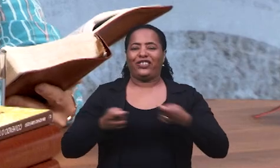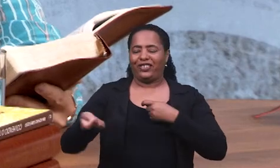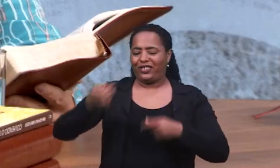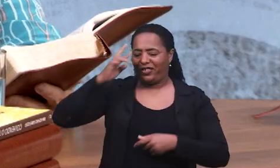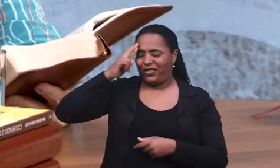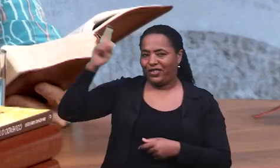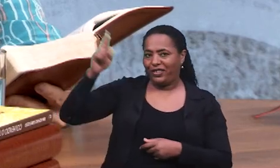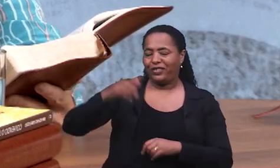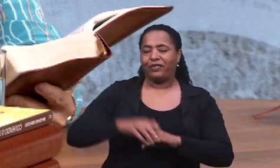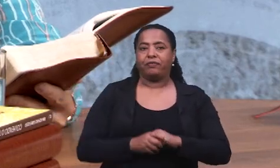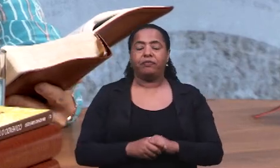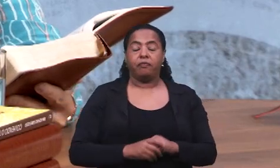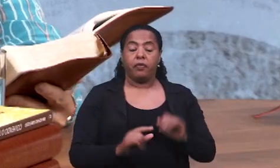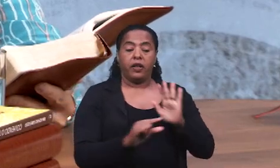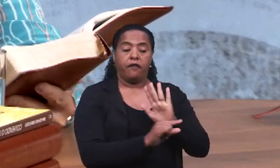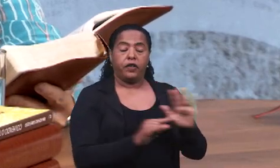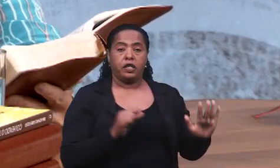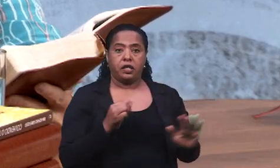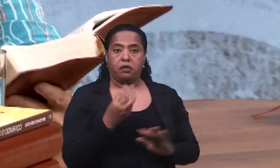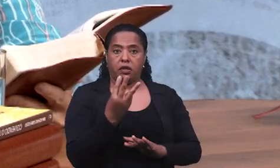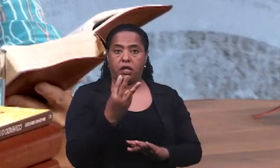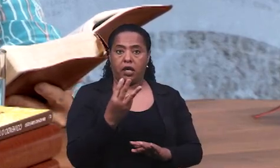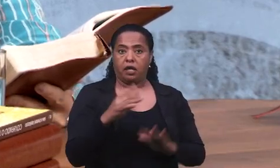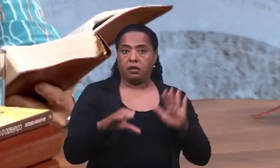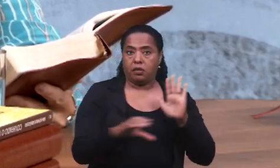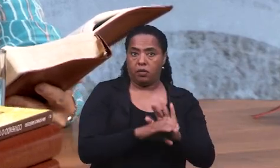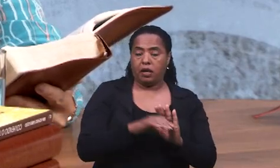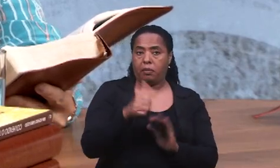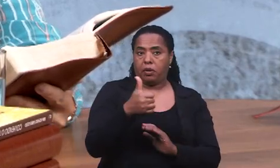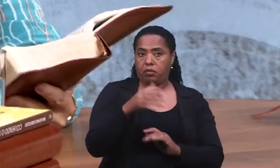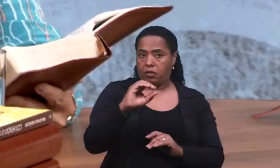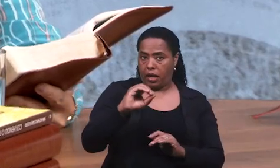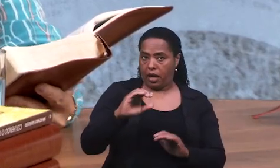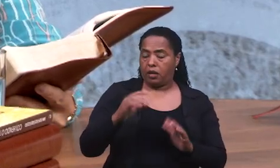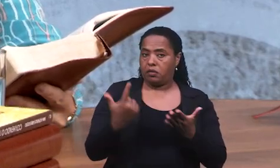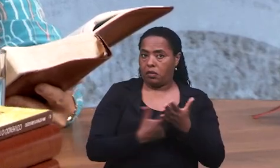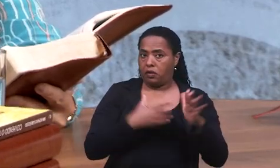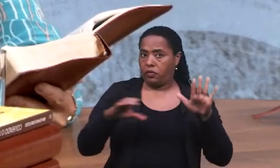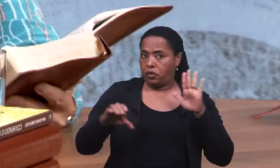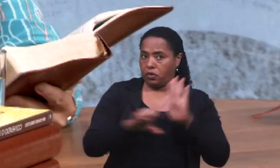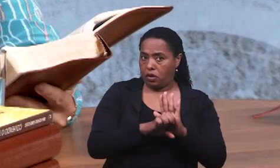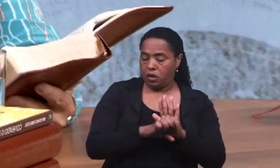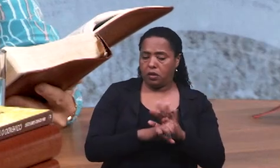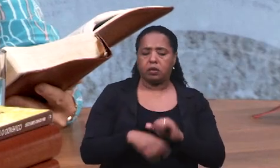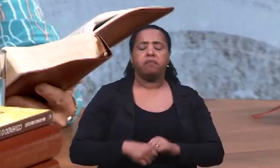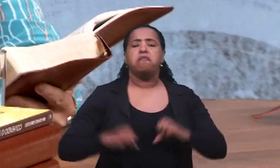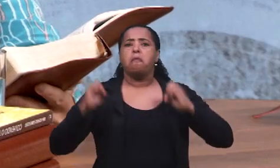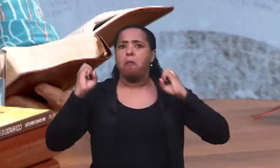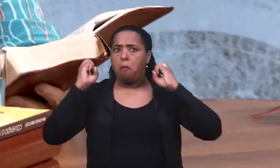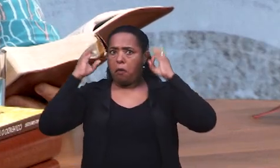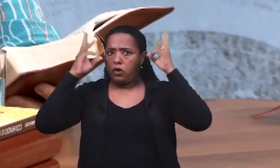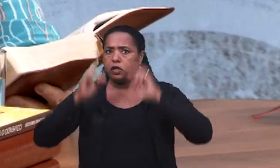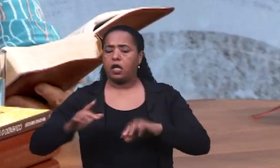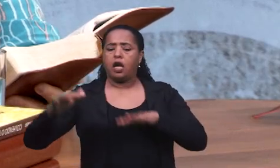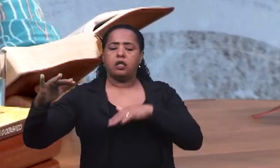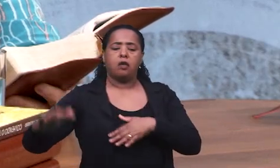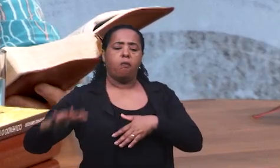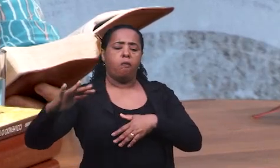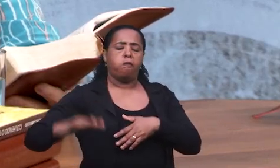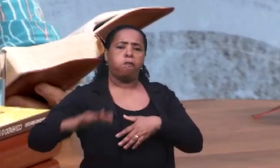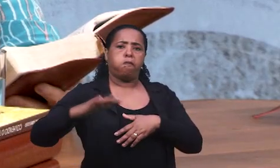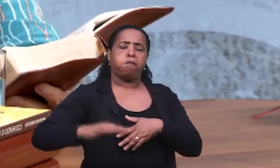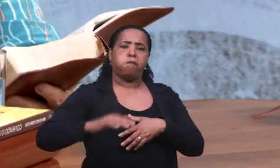Senhor. Versículo 3, no capítulo 10 do Êxodo. Assim foram Moisés e Arão